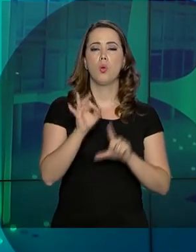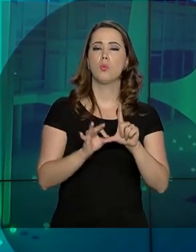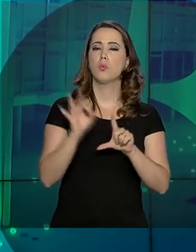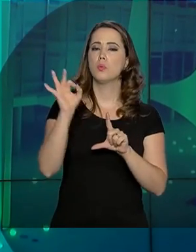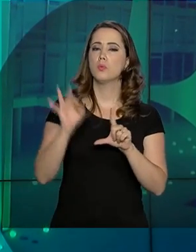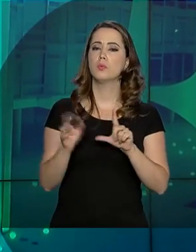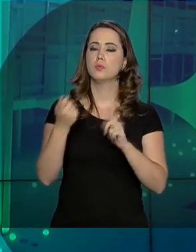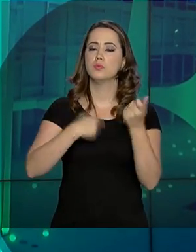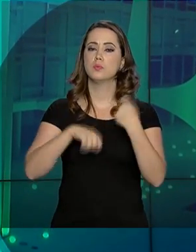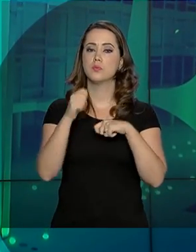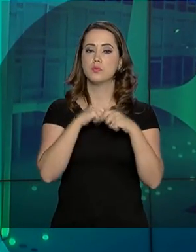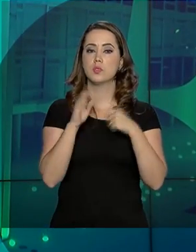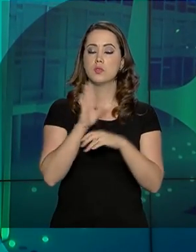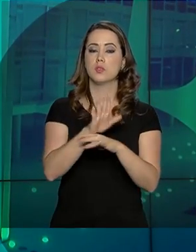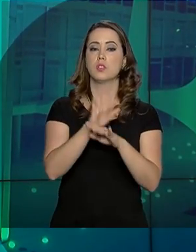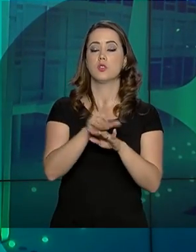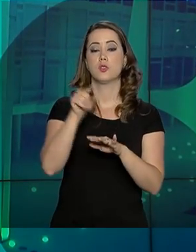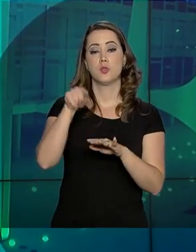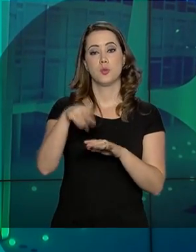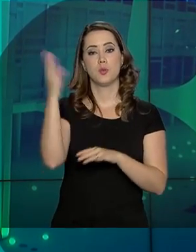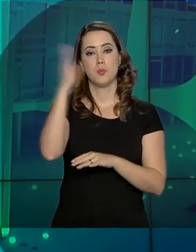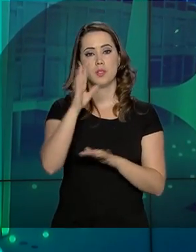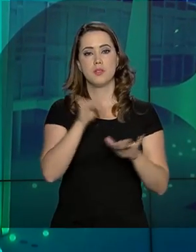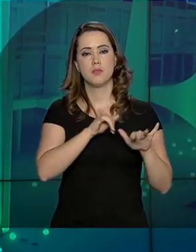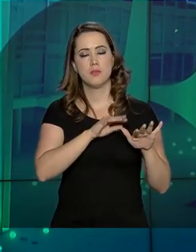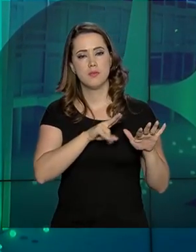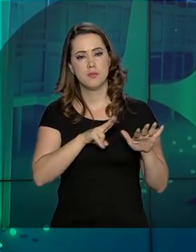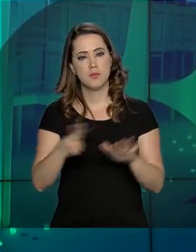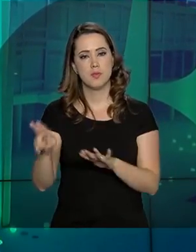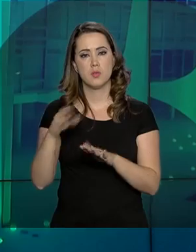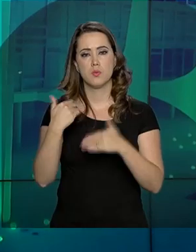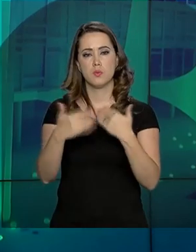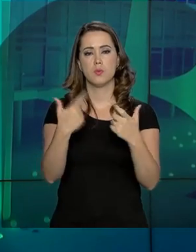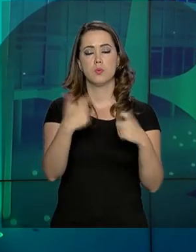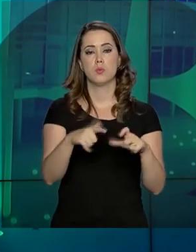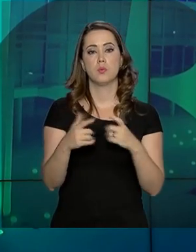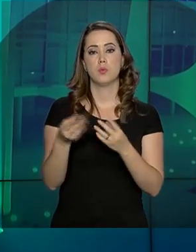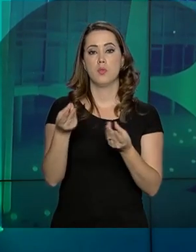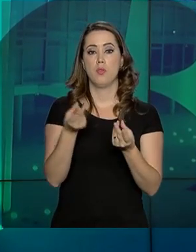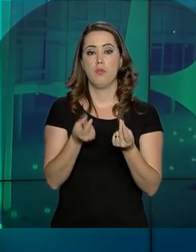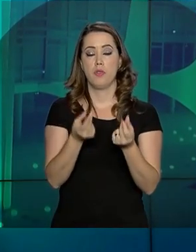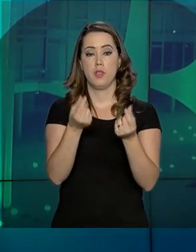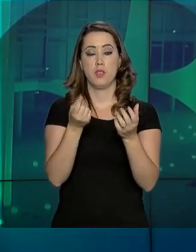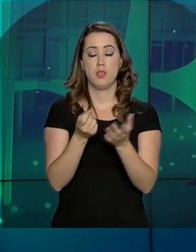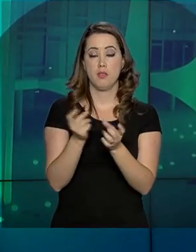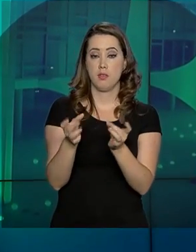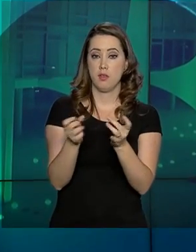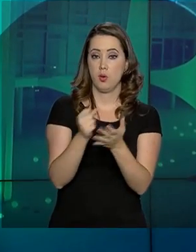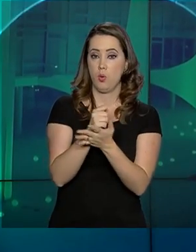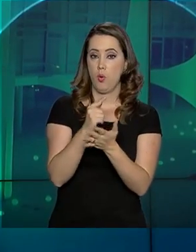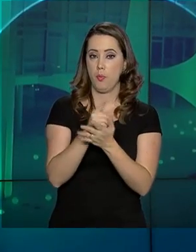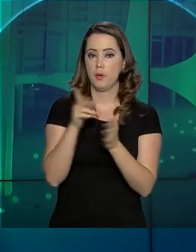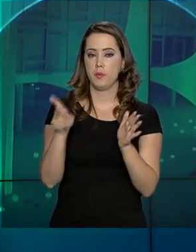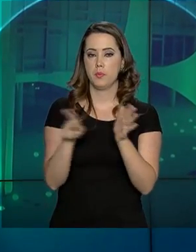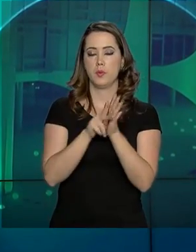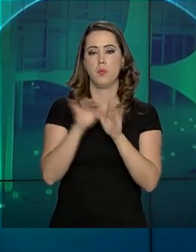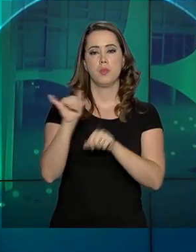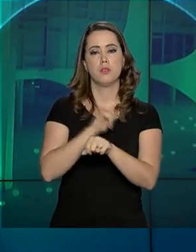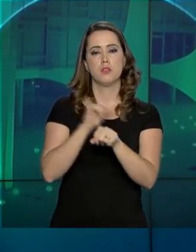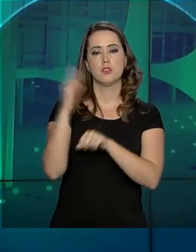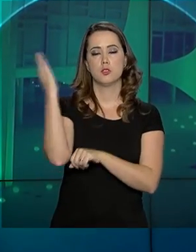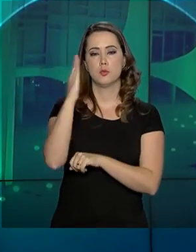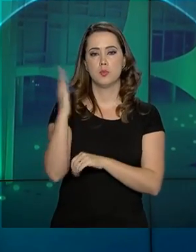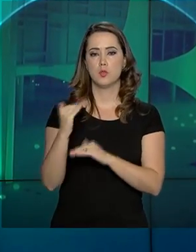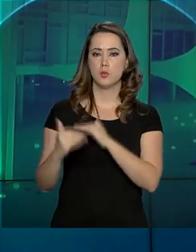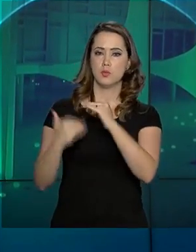indicador econômico vai ajudar o Brasil na avaliação sobre o ambiente de negócios. É parte da estratégia brasileira para subir